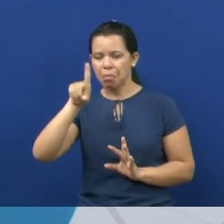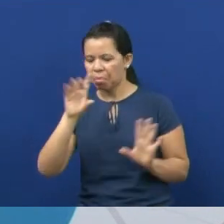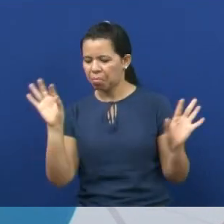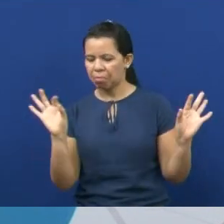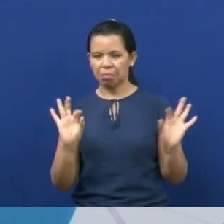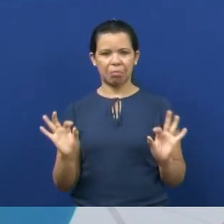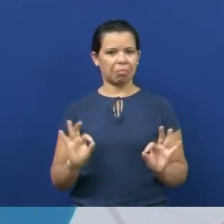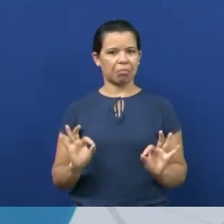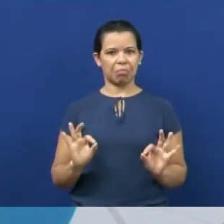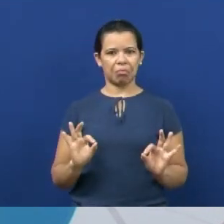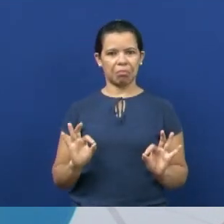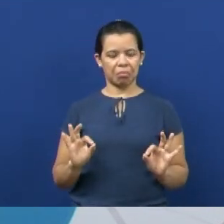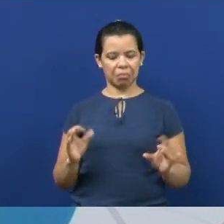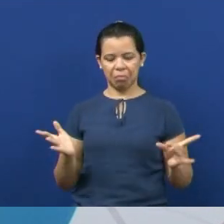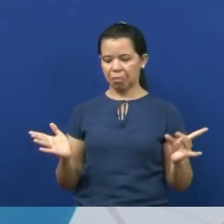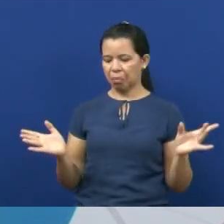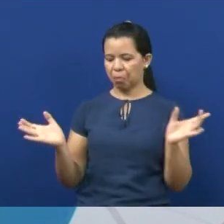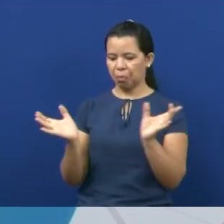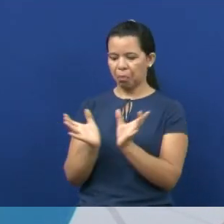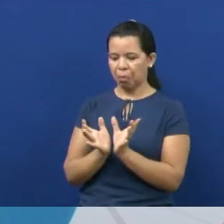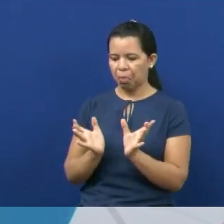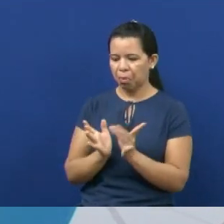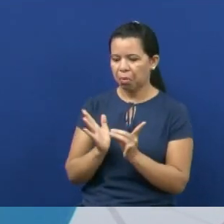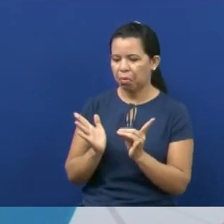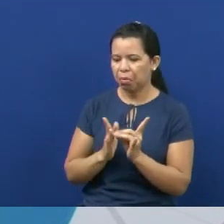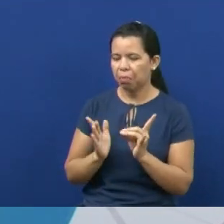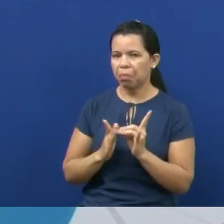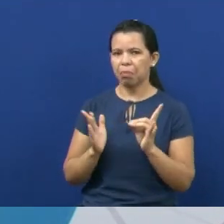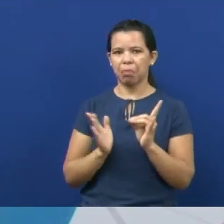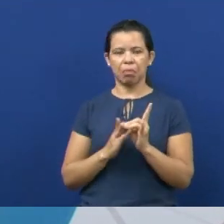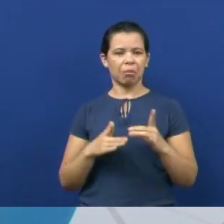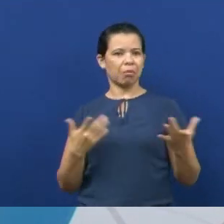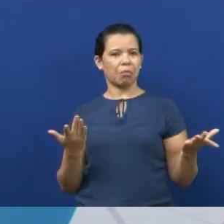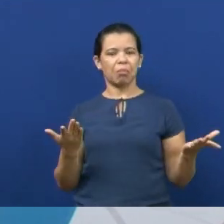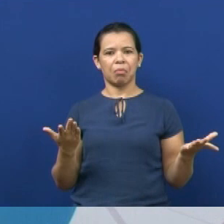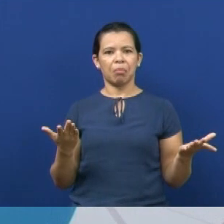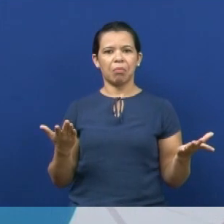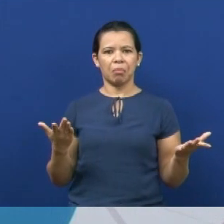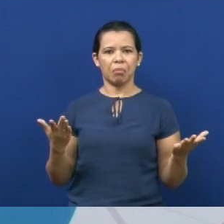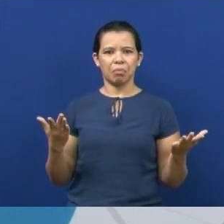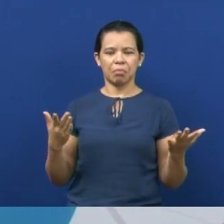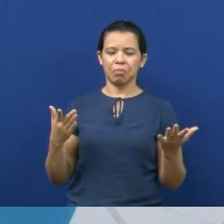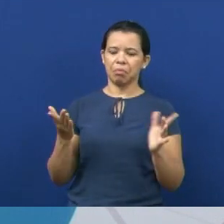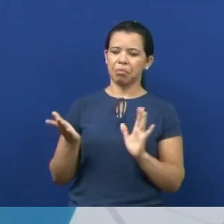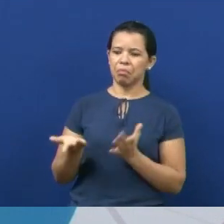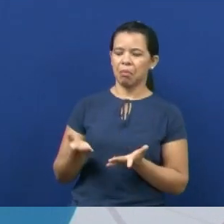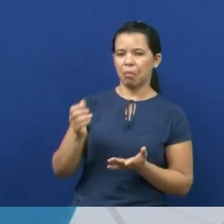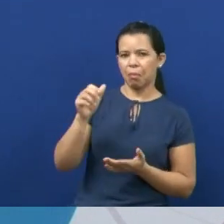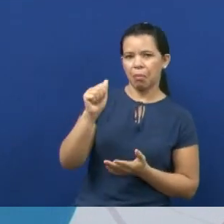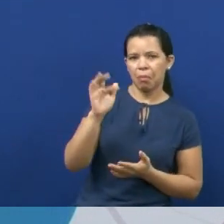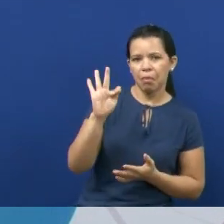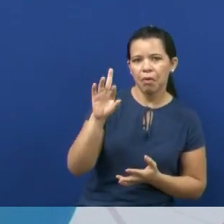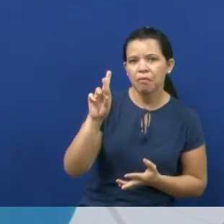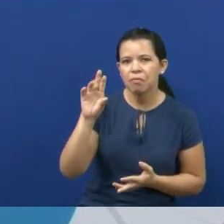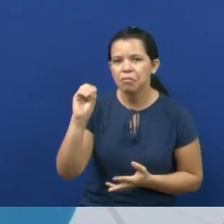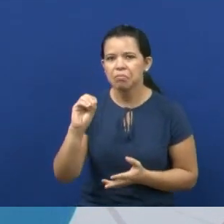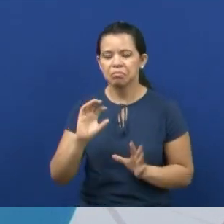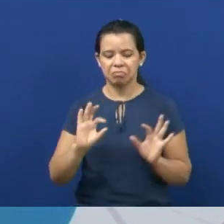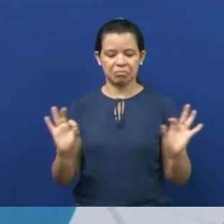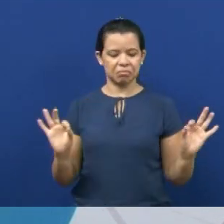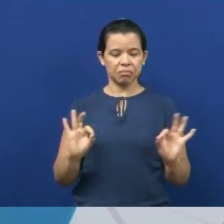nações indígenas, não acredita nas nações afro, e ela está lá. Ela existe, está